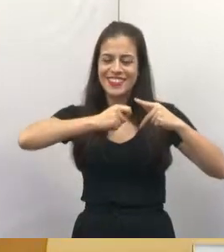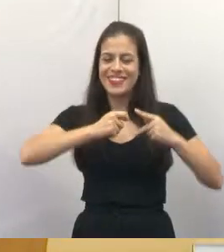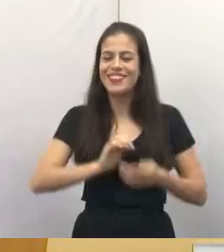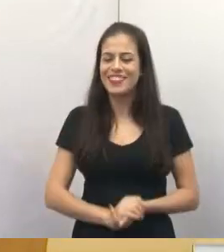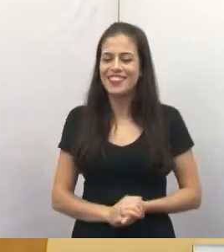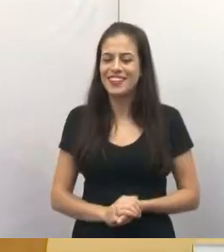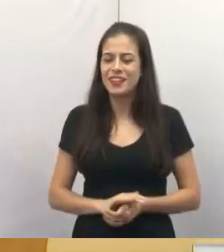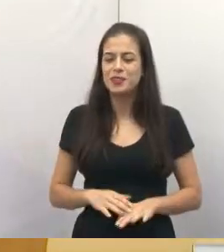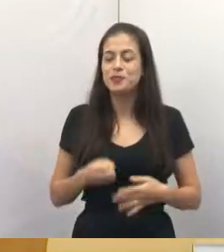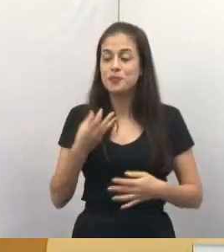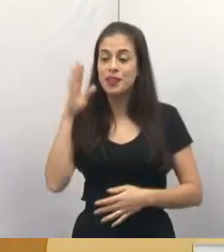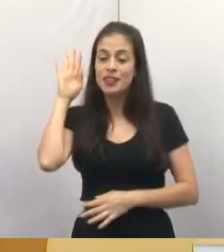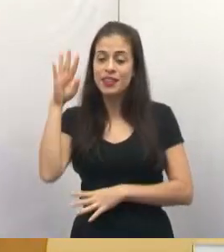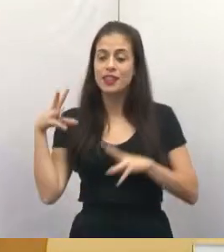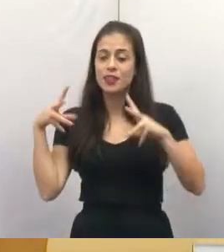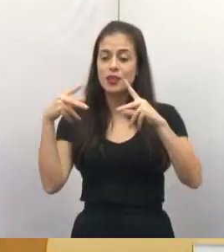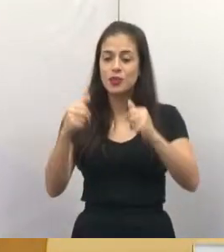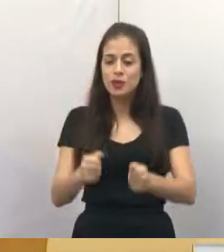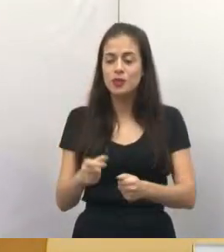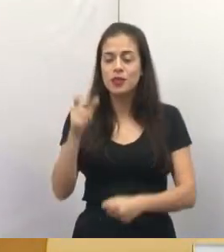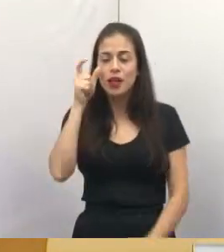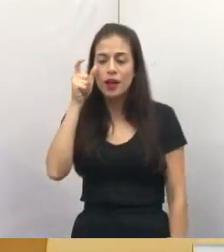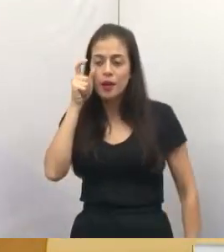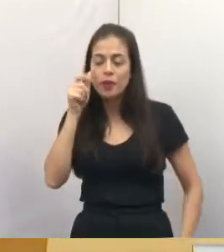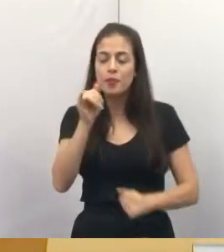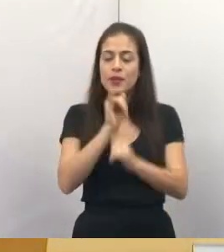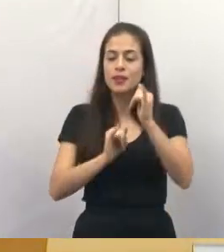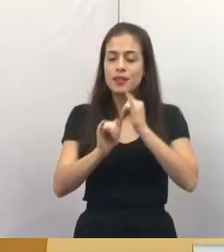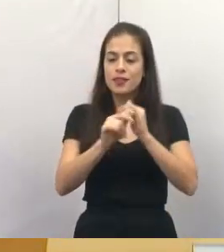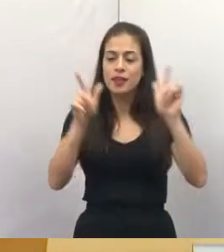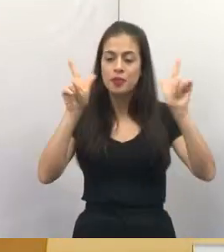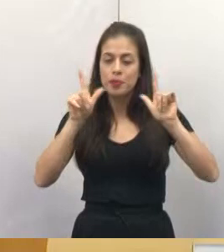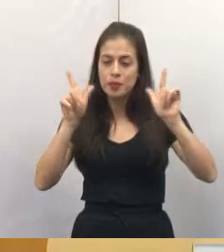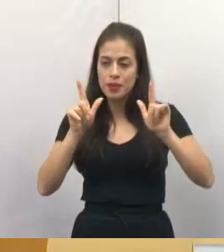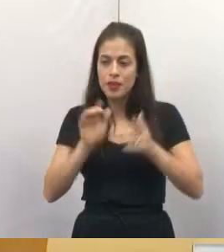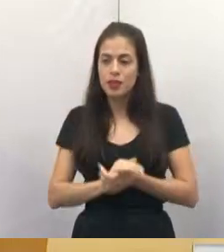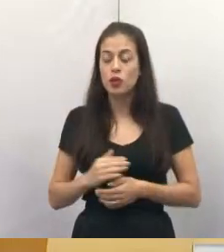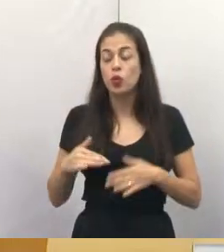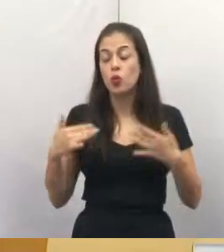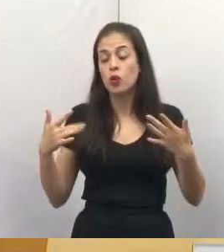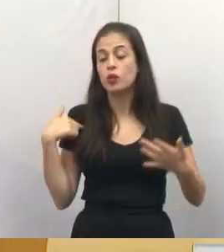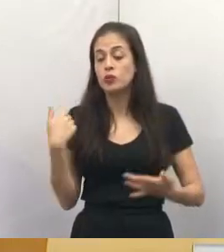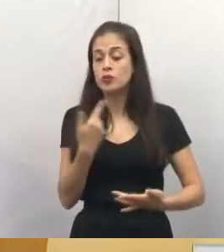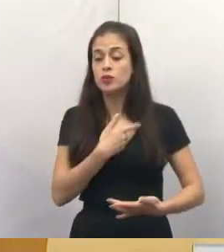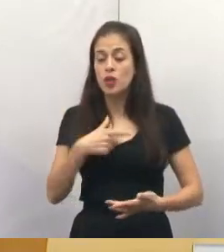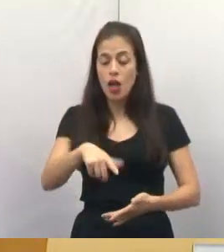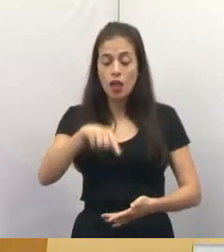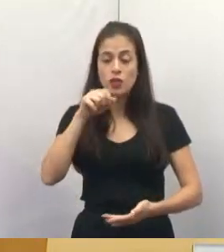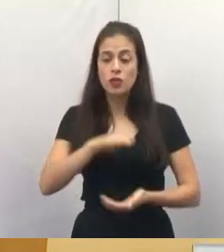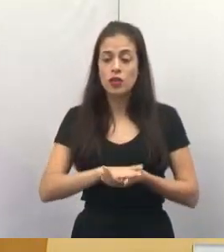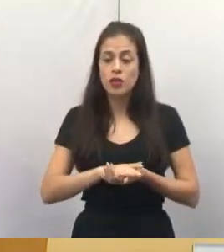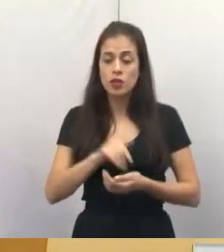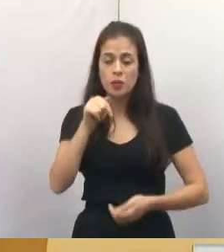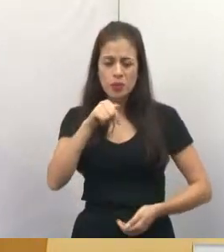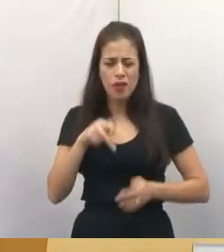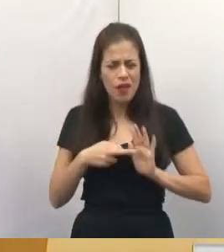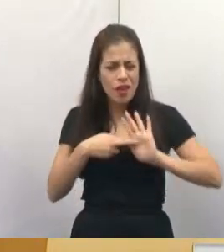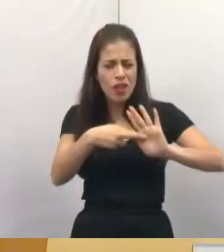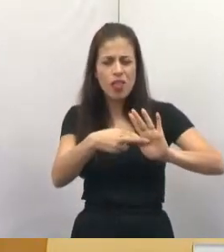TV e pela internet. Bom, quando a gente é eleito aqui para vir representar o povo dessa